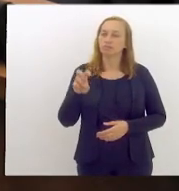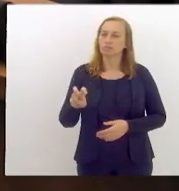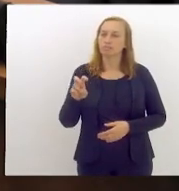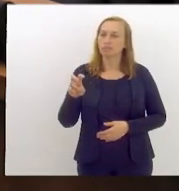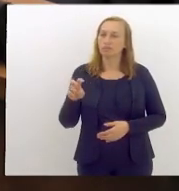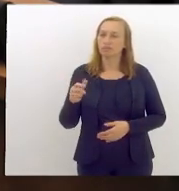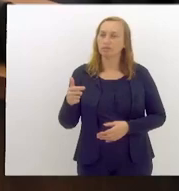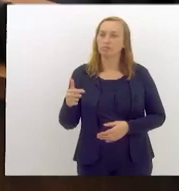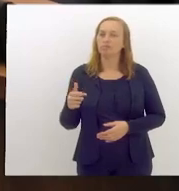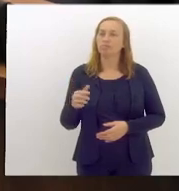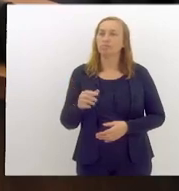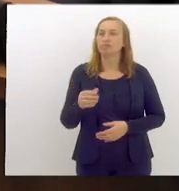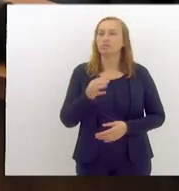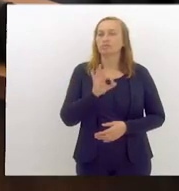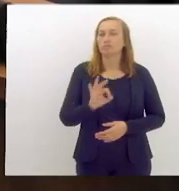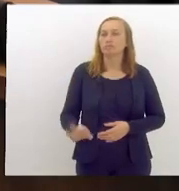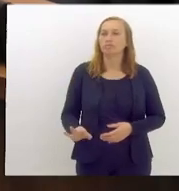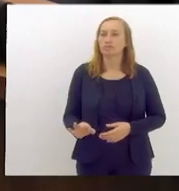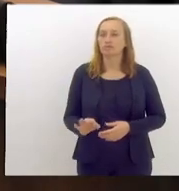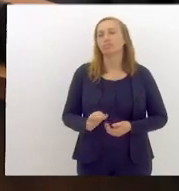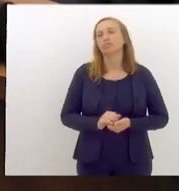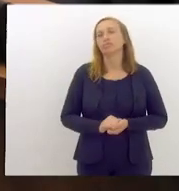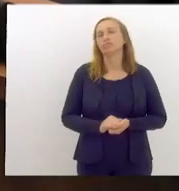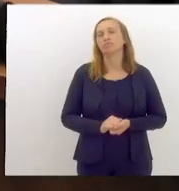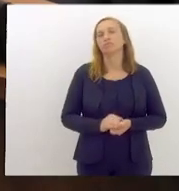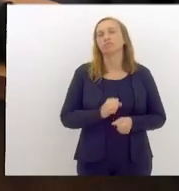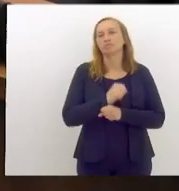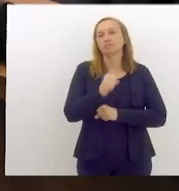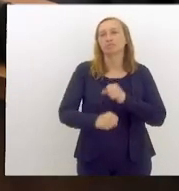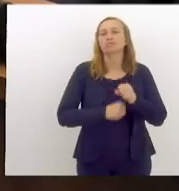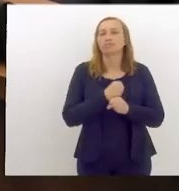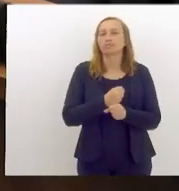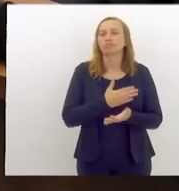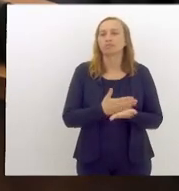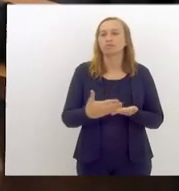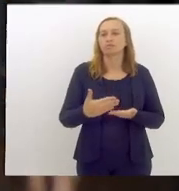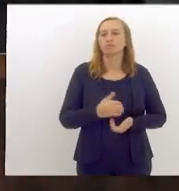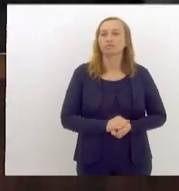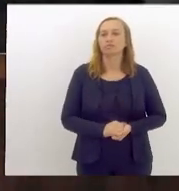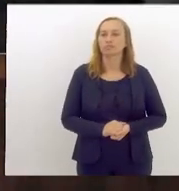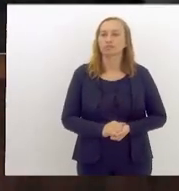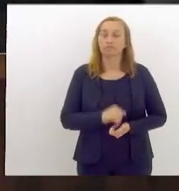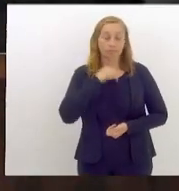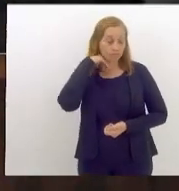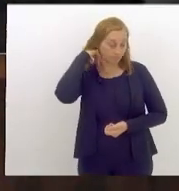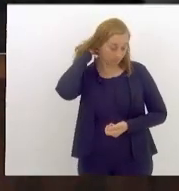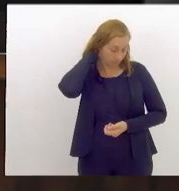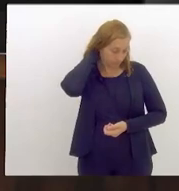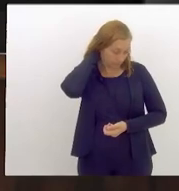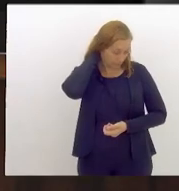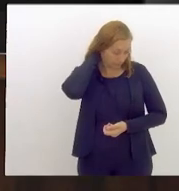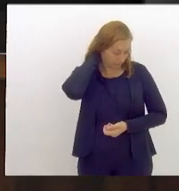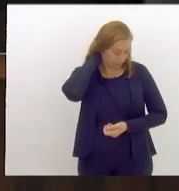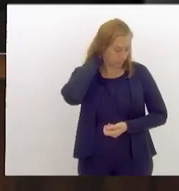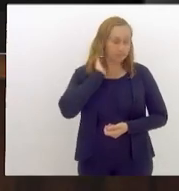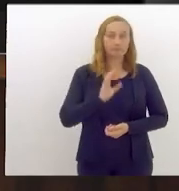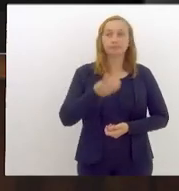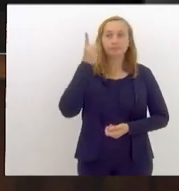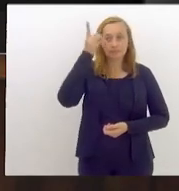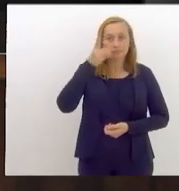dos Servidores a partir do início do ano que vem Deputado Luiz Martins